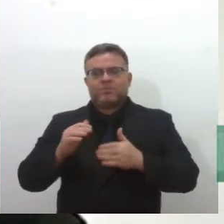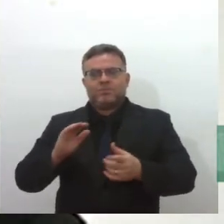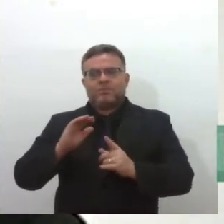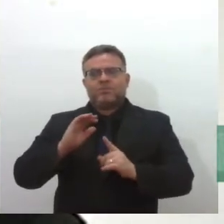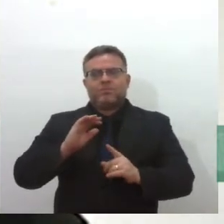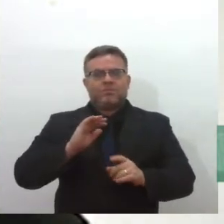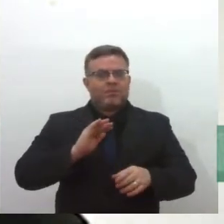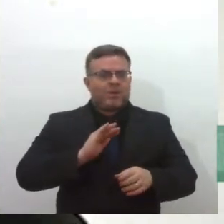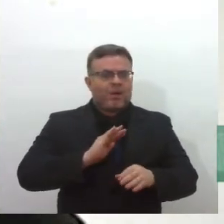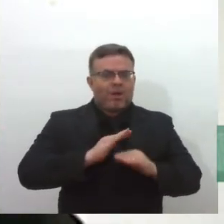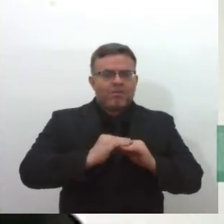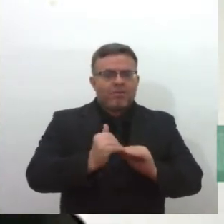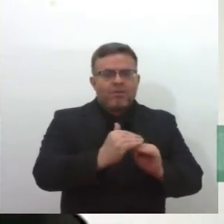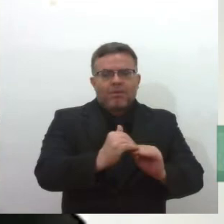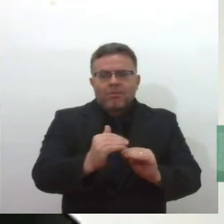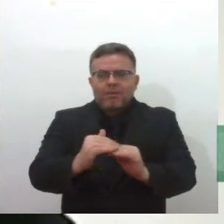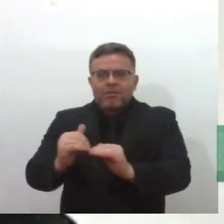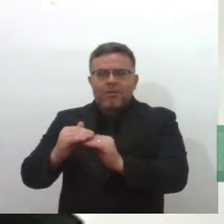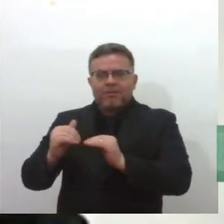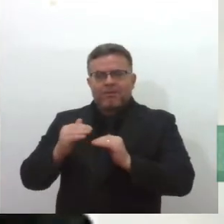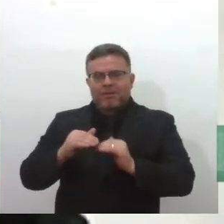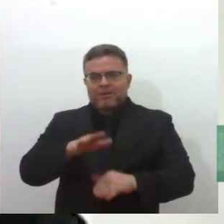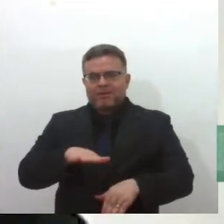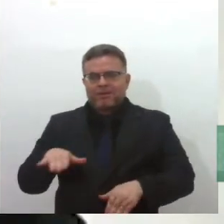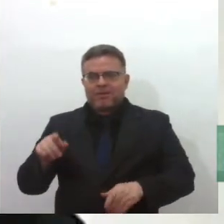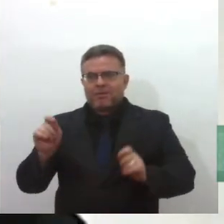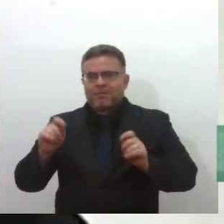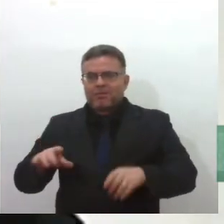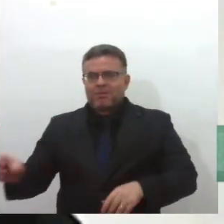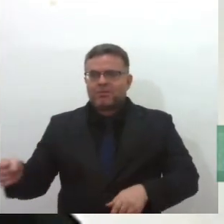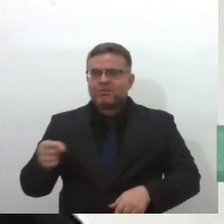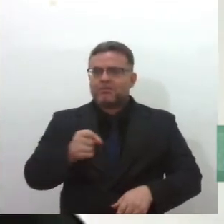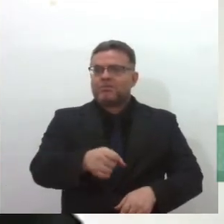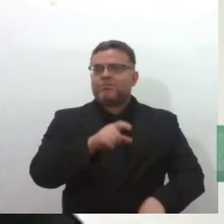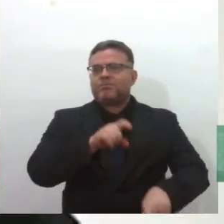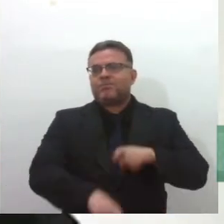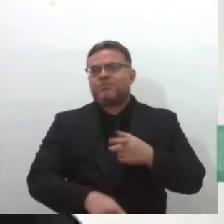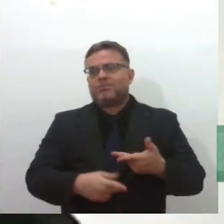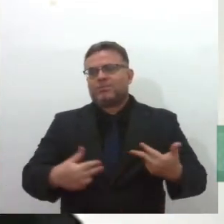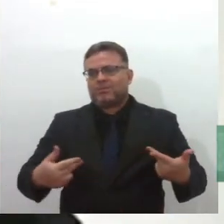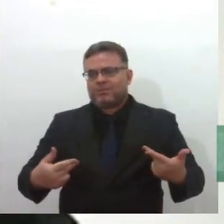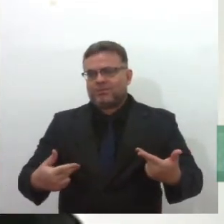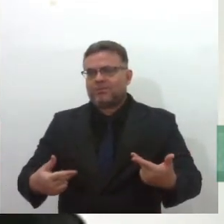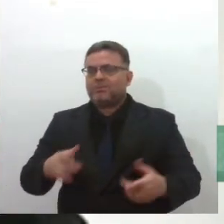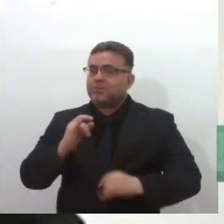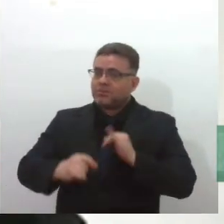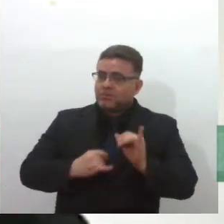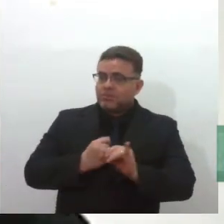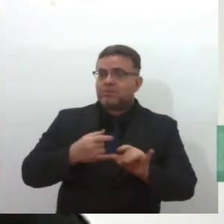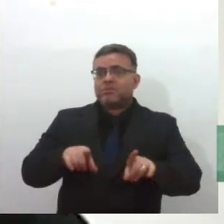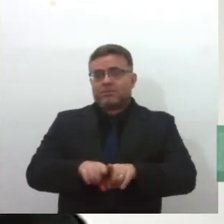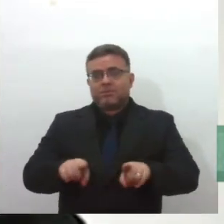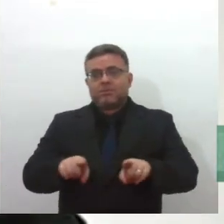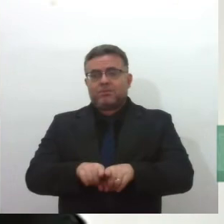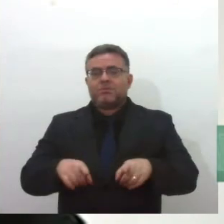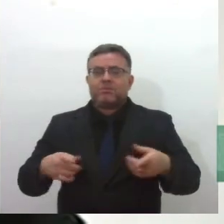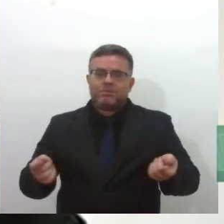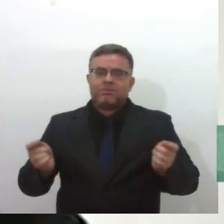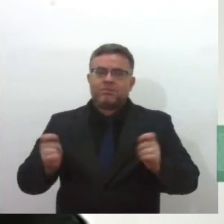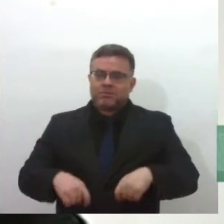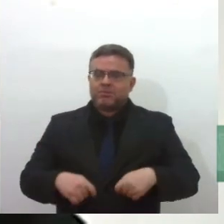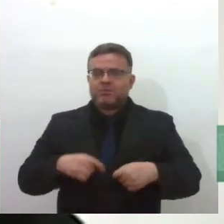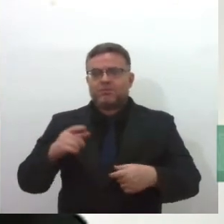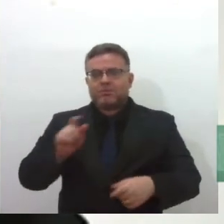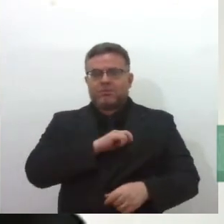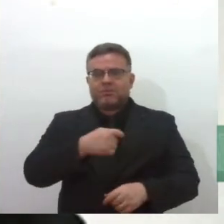parte desses vídeos e satisfazer ali o desejo sexual de quem quer que seja, através da internet e bem colocado pelo delegado